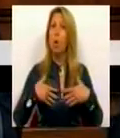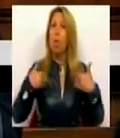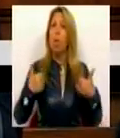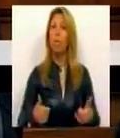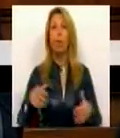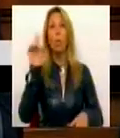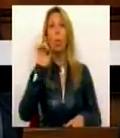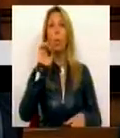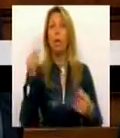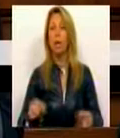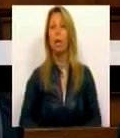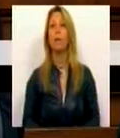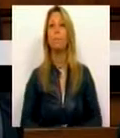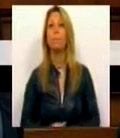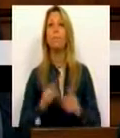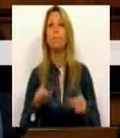qualidade.